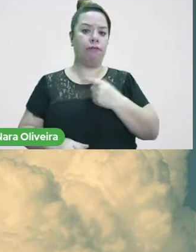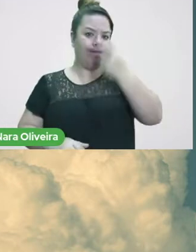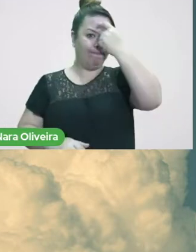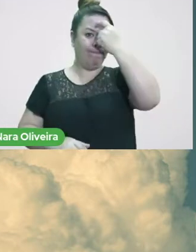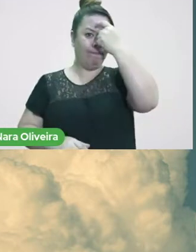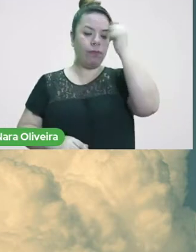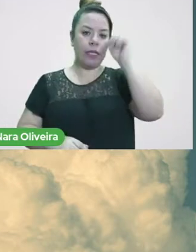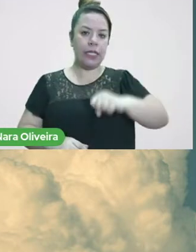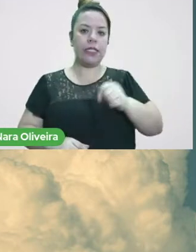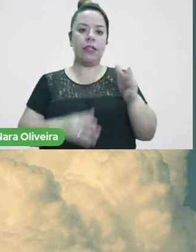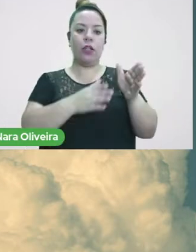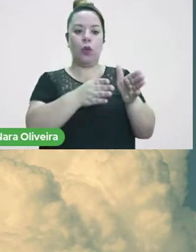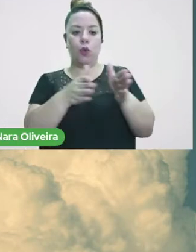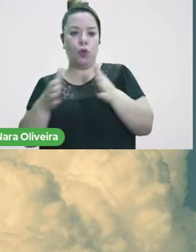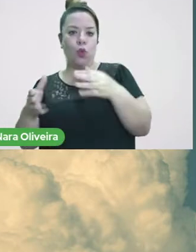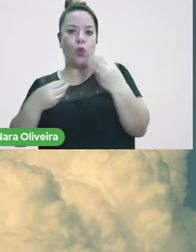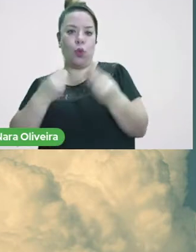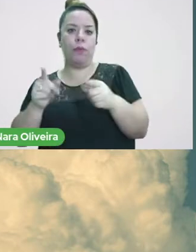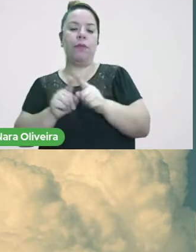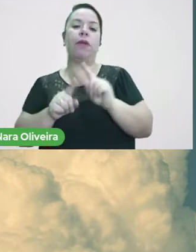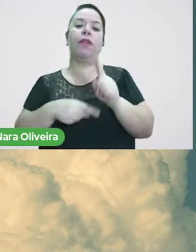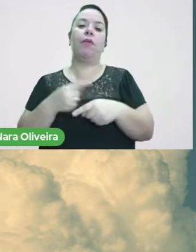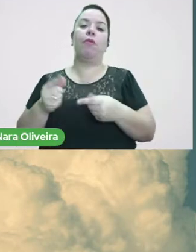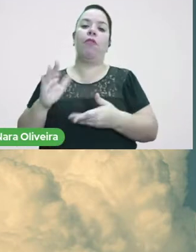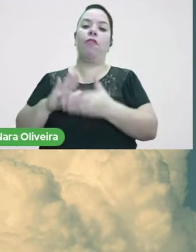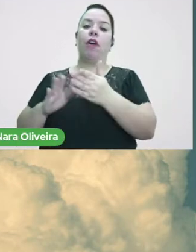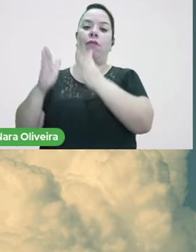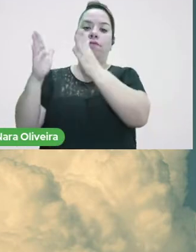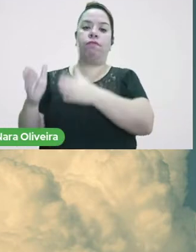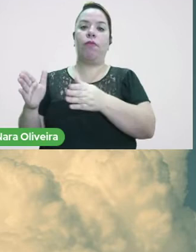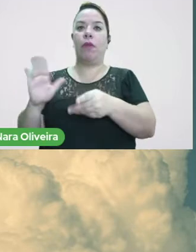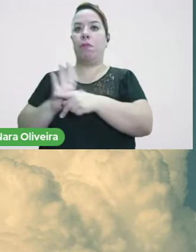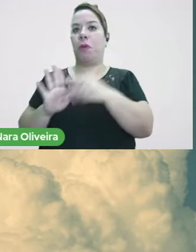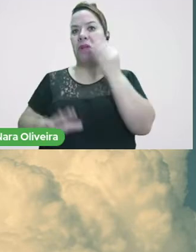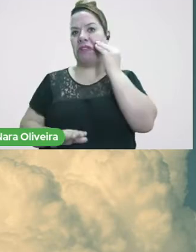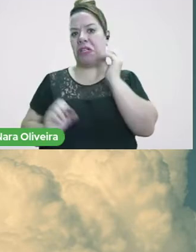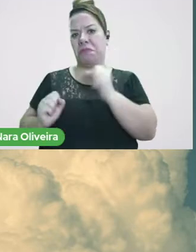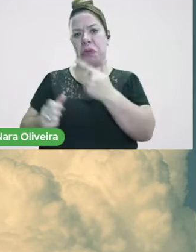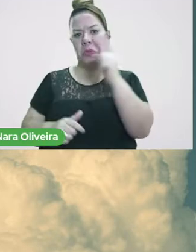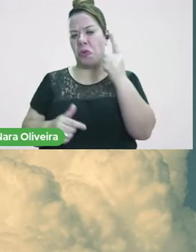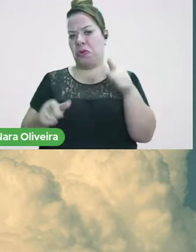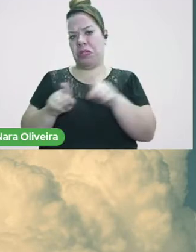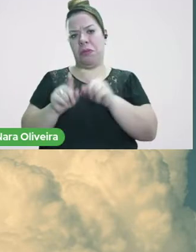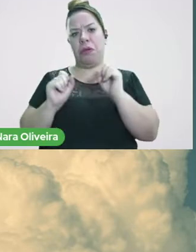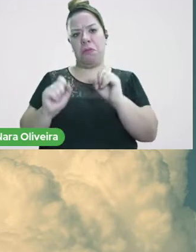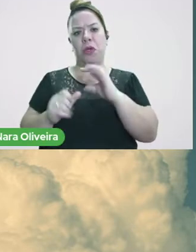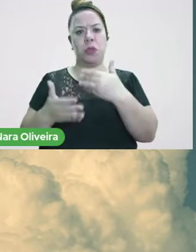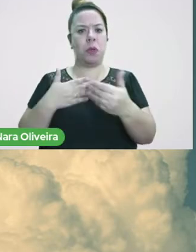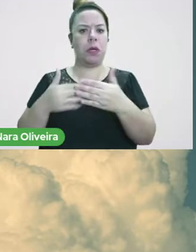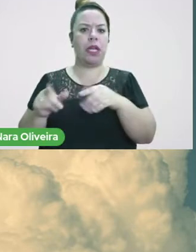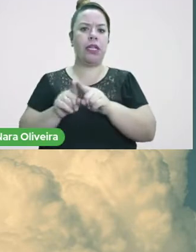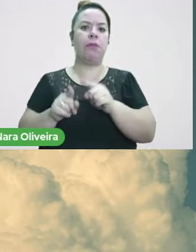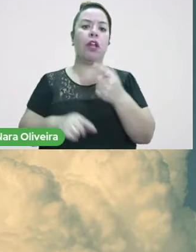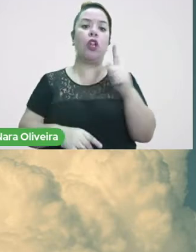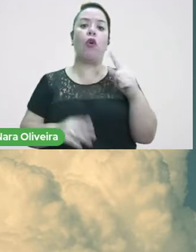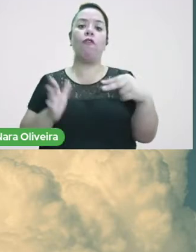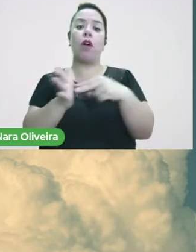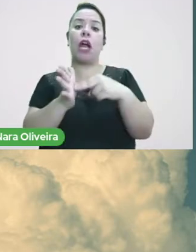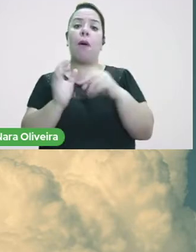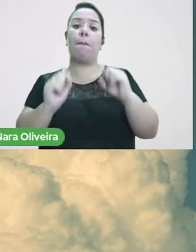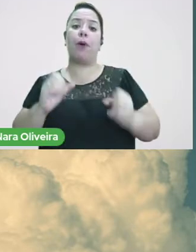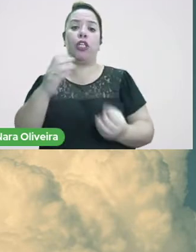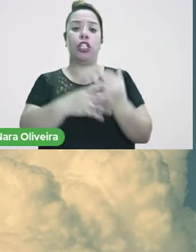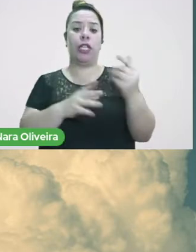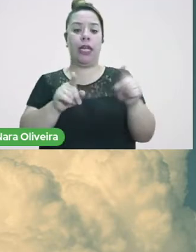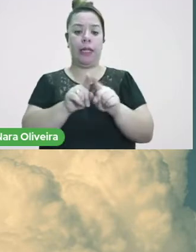o card vai ser movido para em testes, uma coluna em testes, poderia ser qualquer outra, tá? E talvez novos cards vão ser criados,